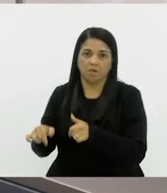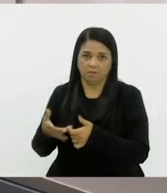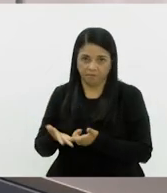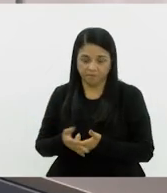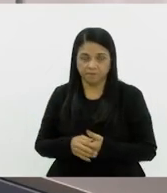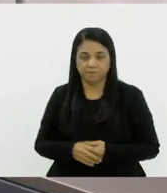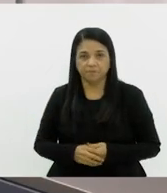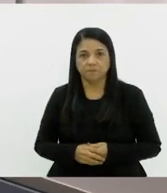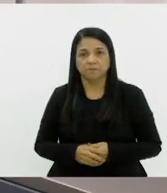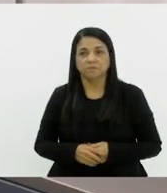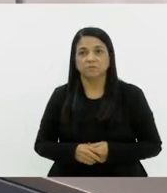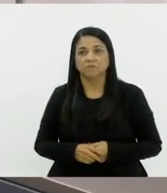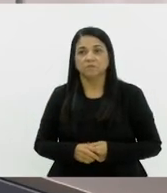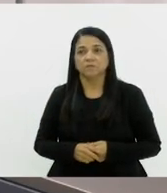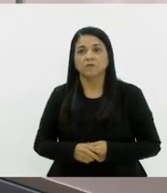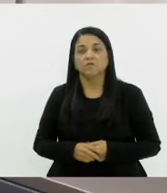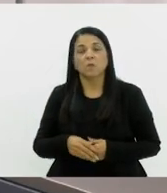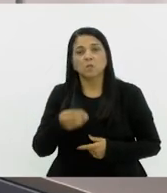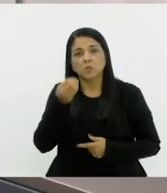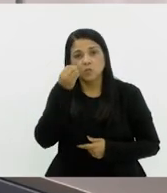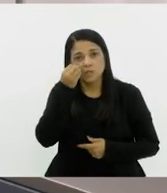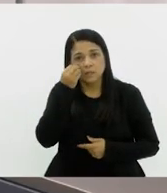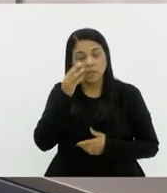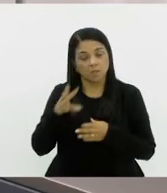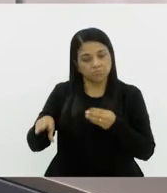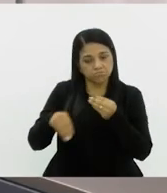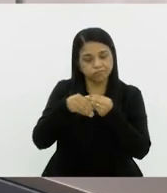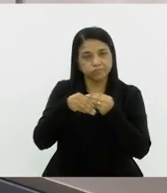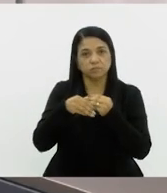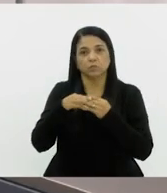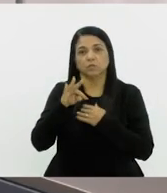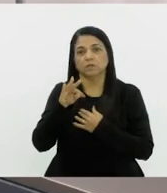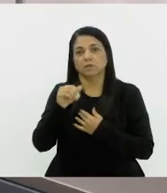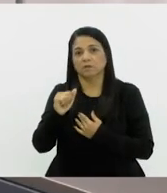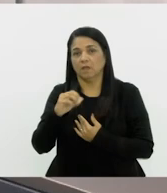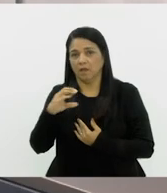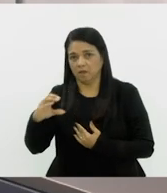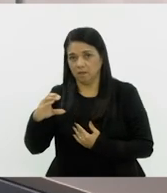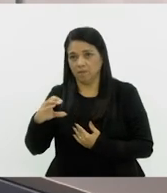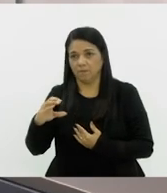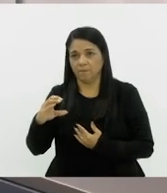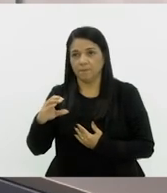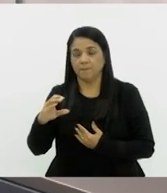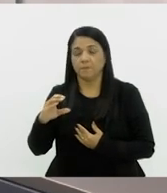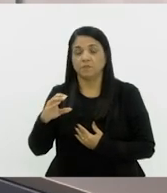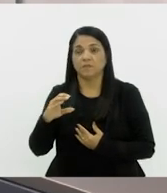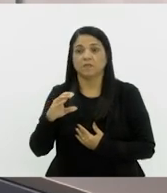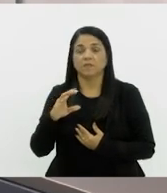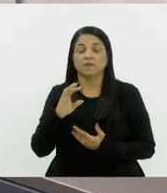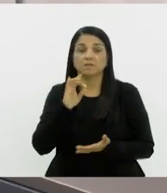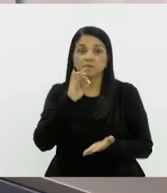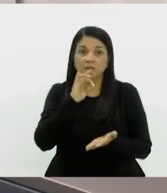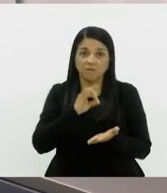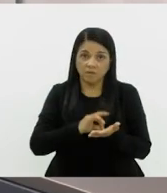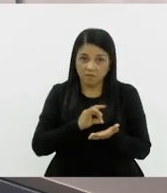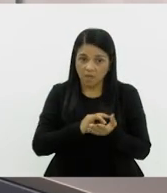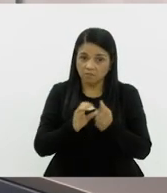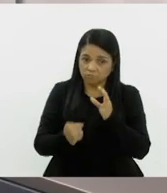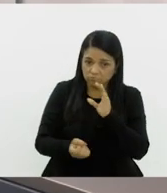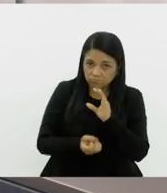Então, não, a gente vai botar no. Então, o que nós estamos tentando construir, senhora Mônica, não, na verdade, não é esse TAC,